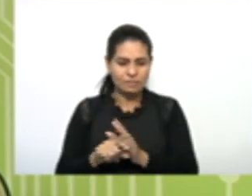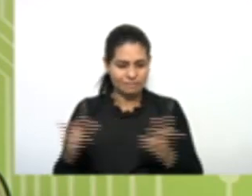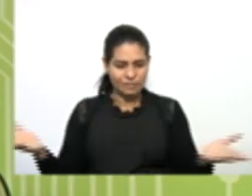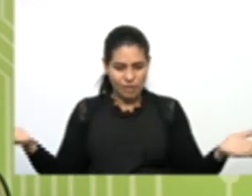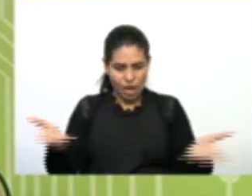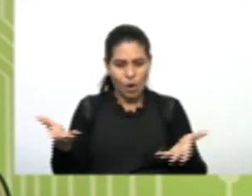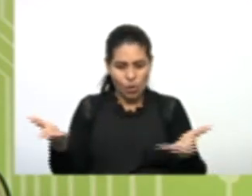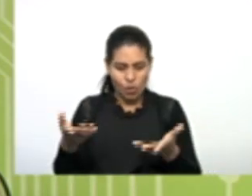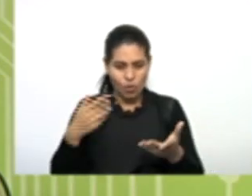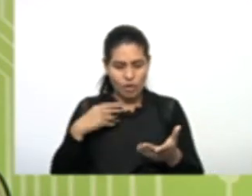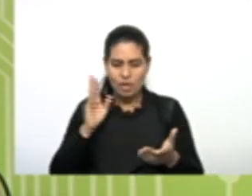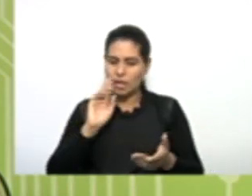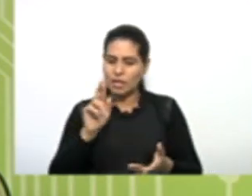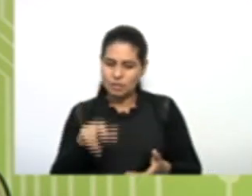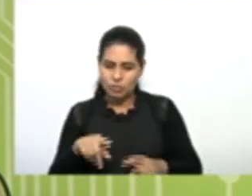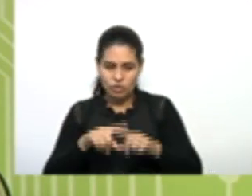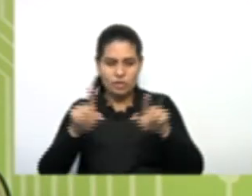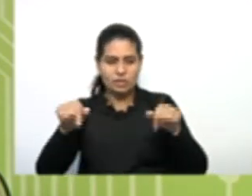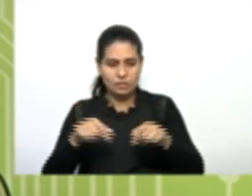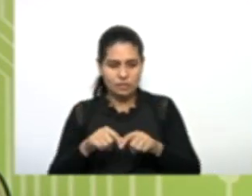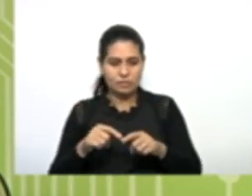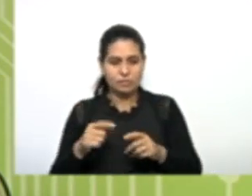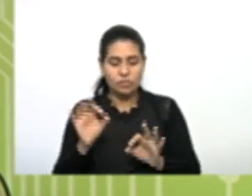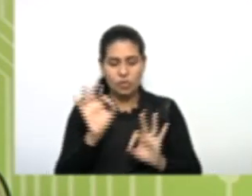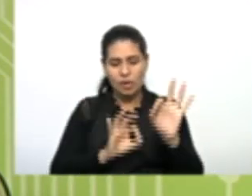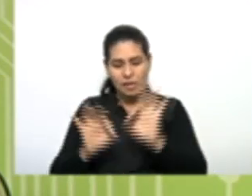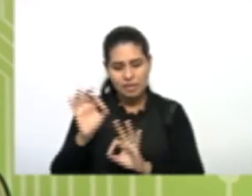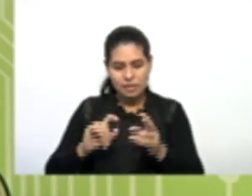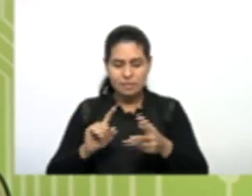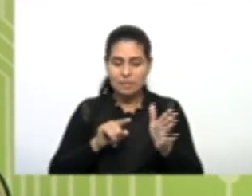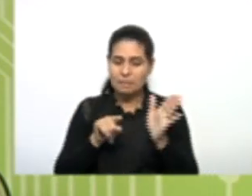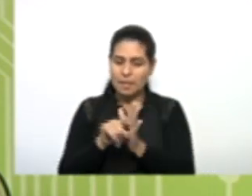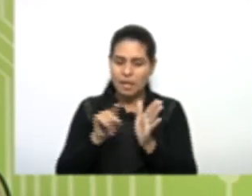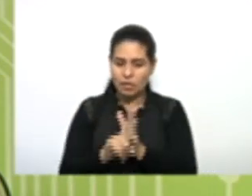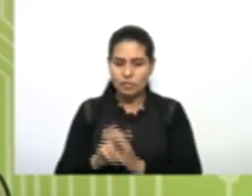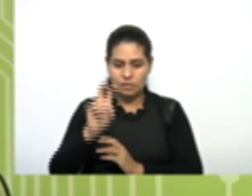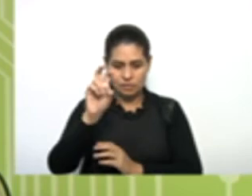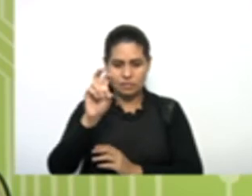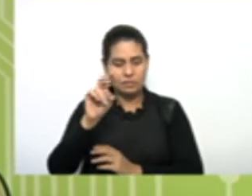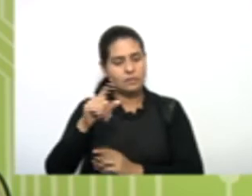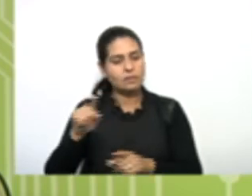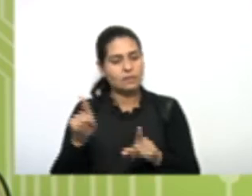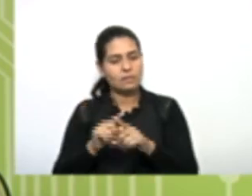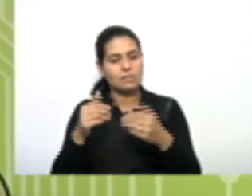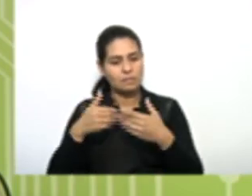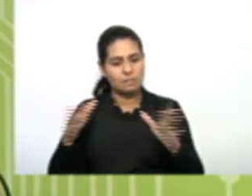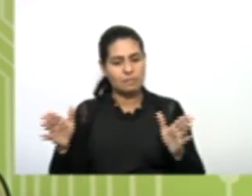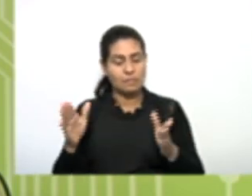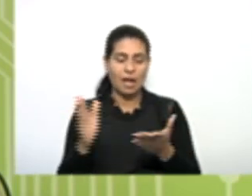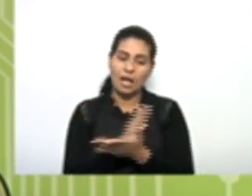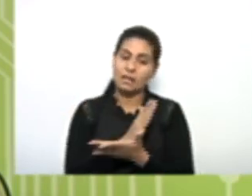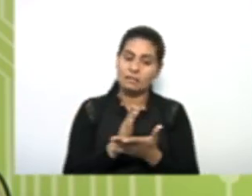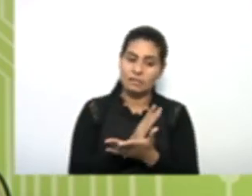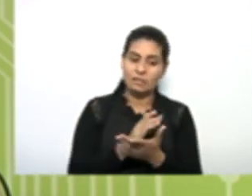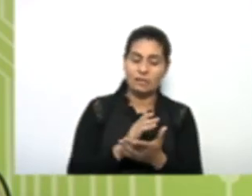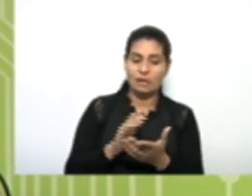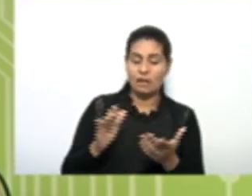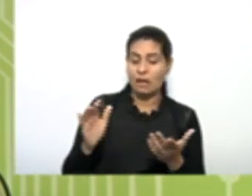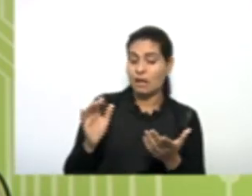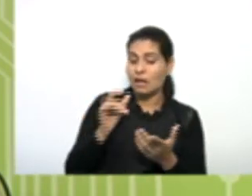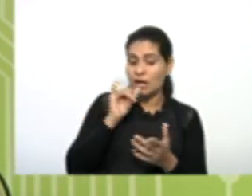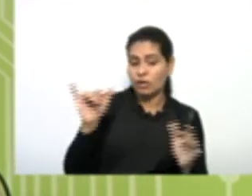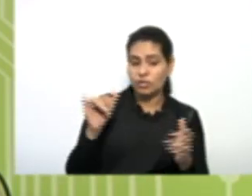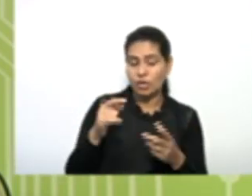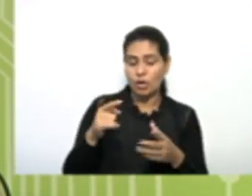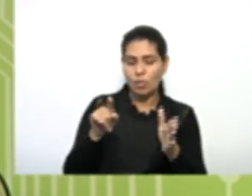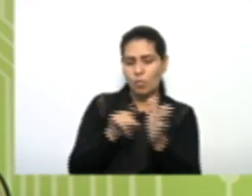agora, que foram respondidas em sala. Nós elaboramos 5 perguntas e elas estão assim também, às vezes até em formato de 2, 3 perguntas